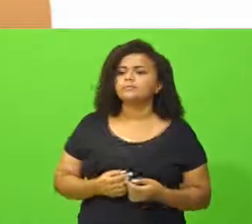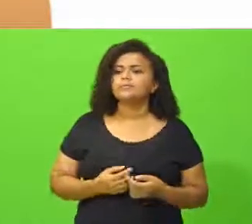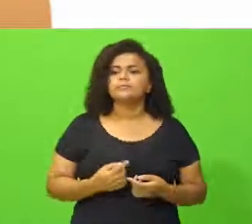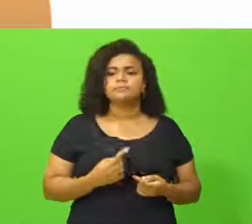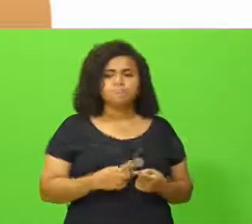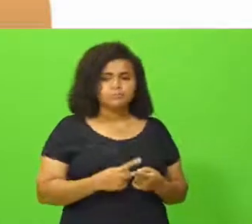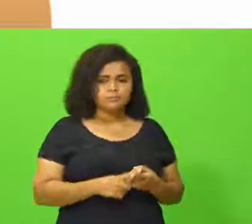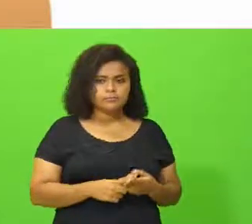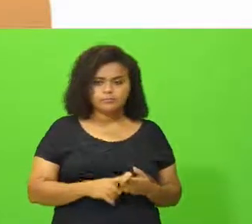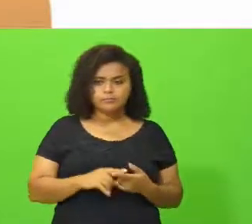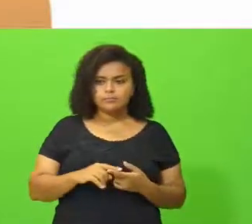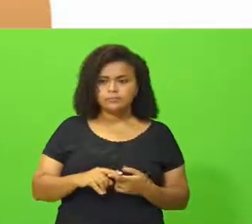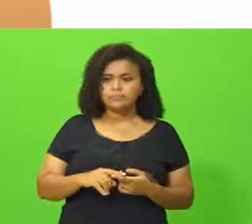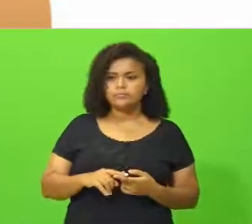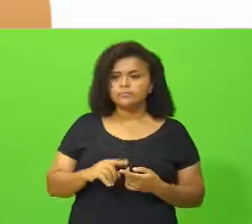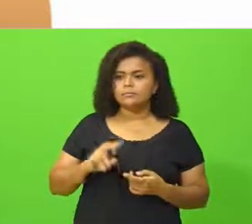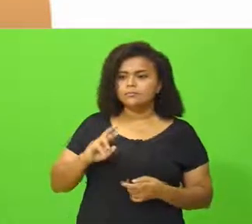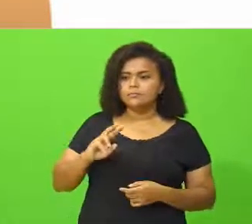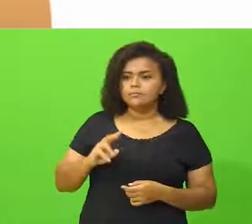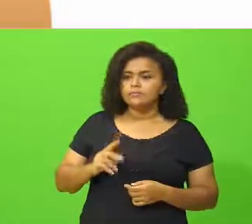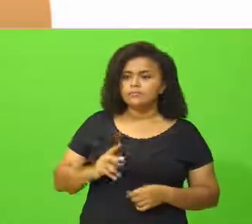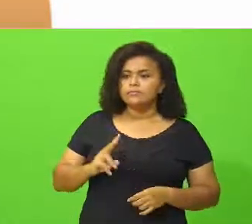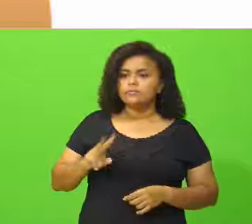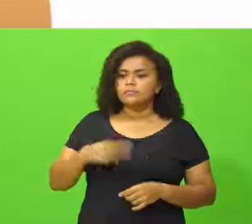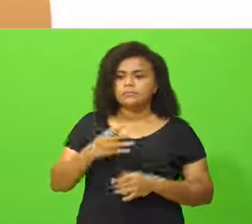seguida, nós vamos ter,